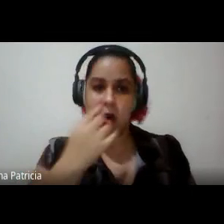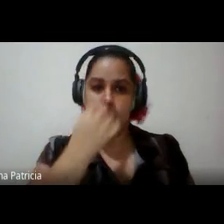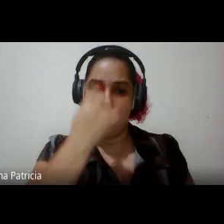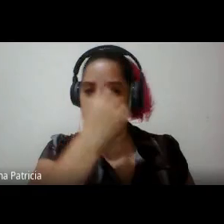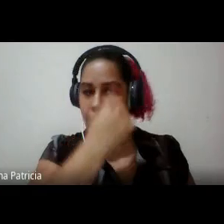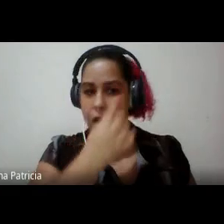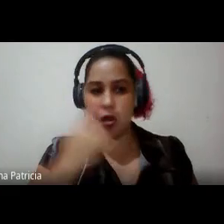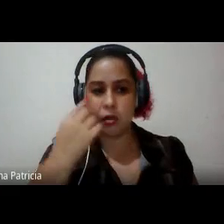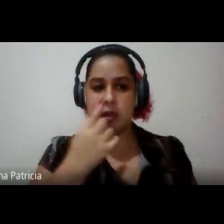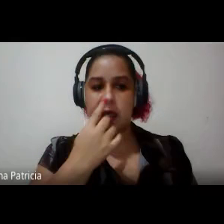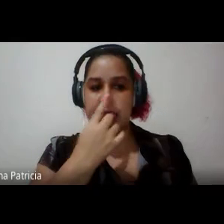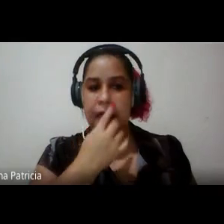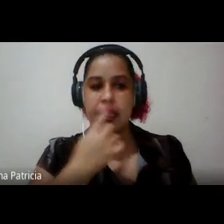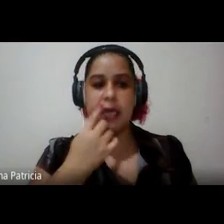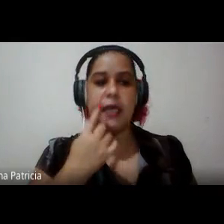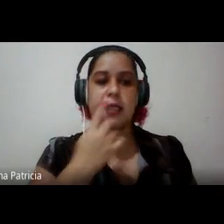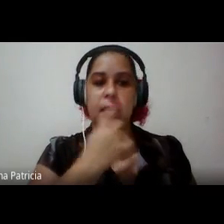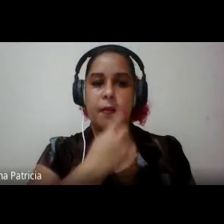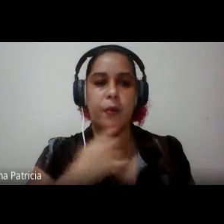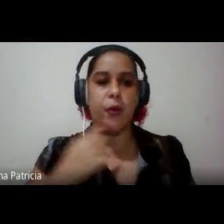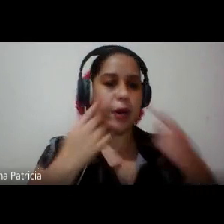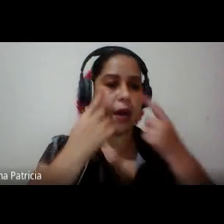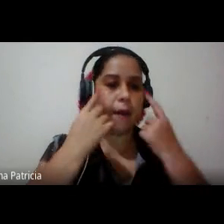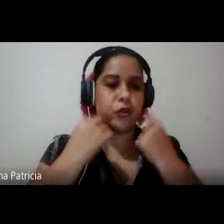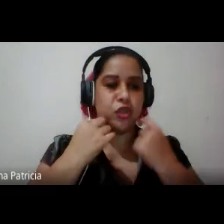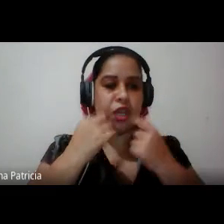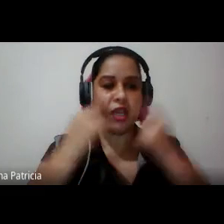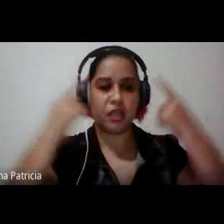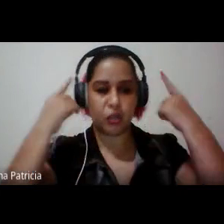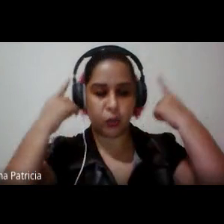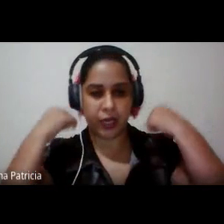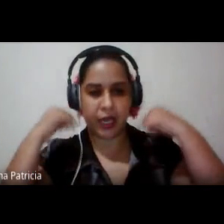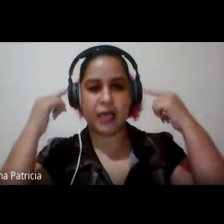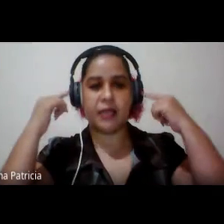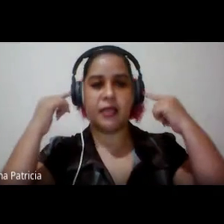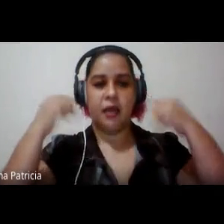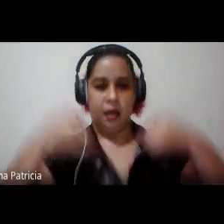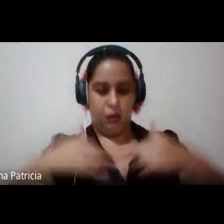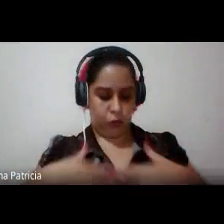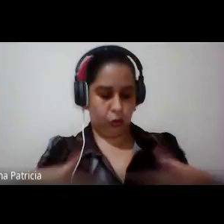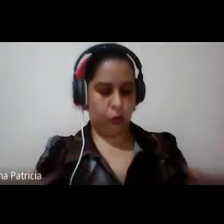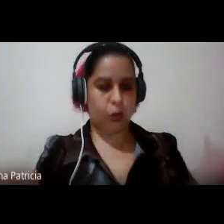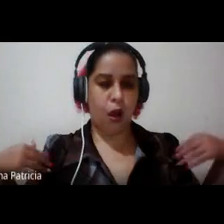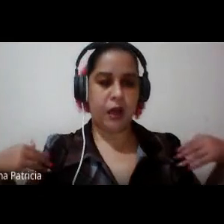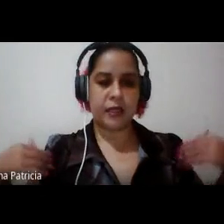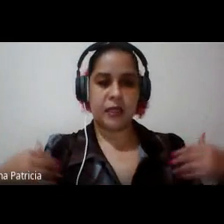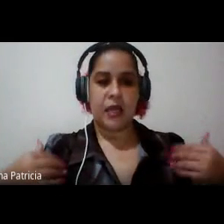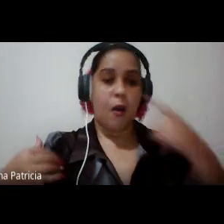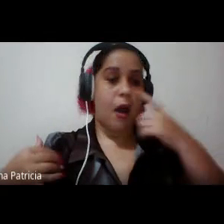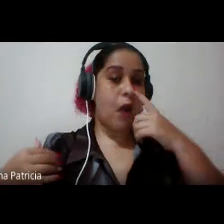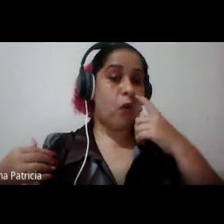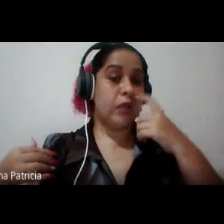articulação, olhos, nariz, boca, bochechas, orelhas,